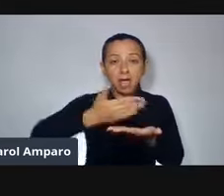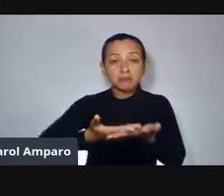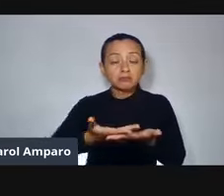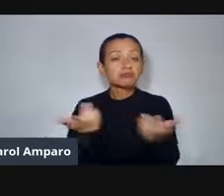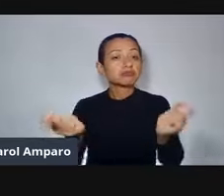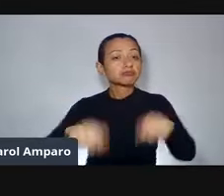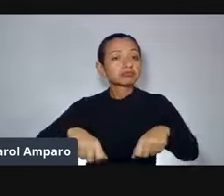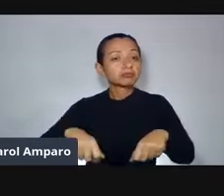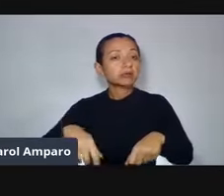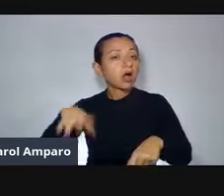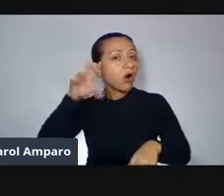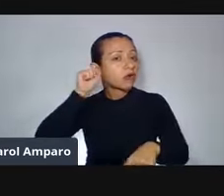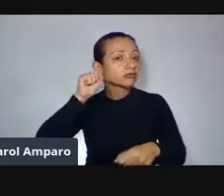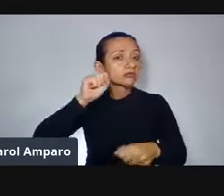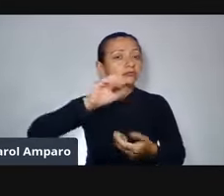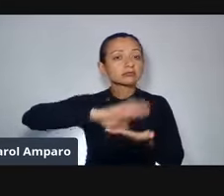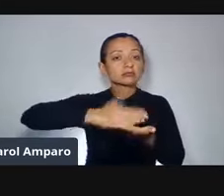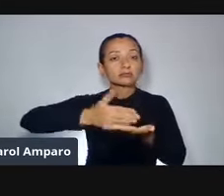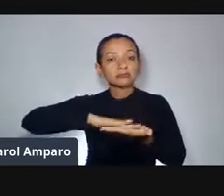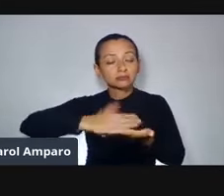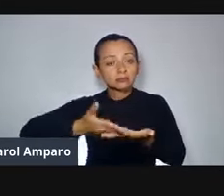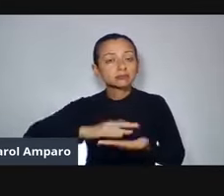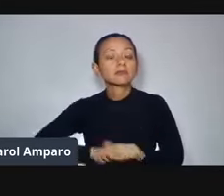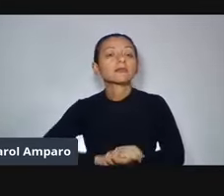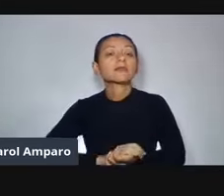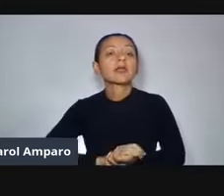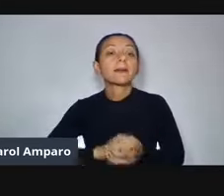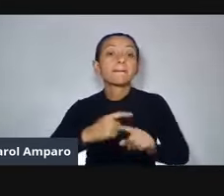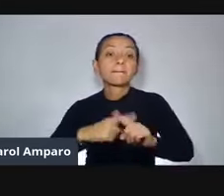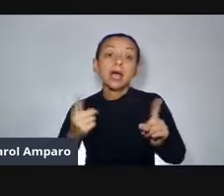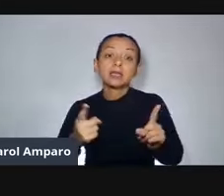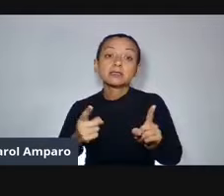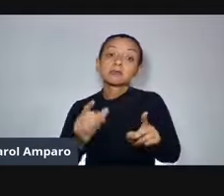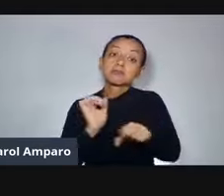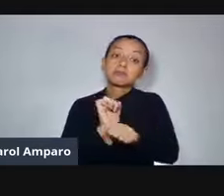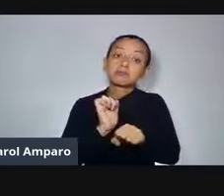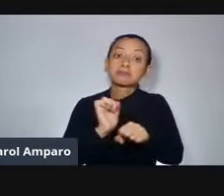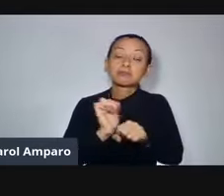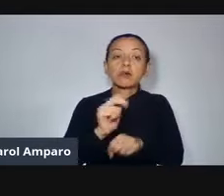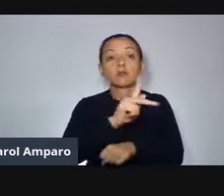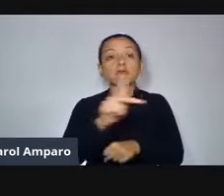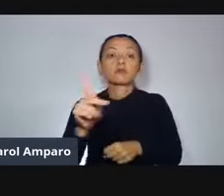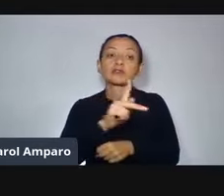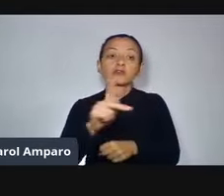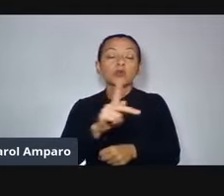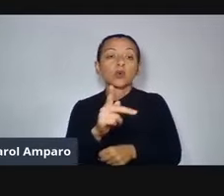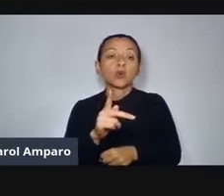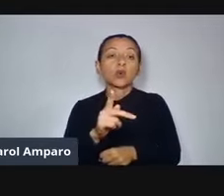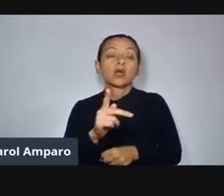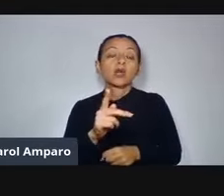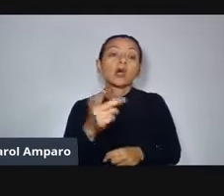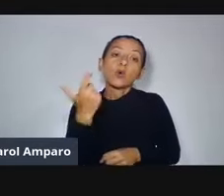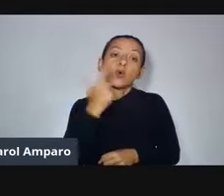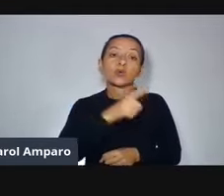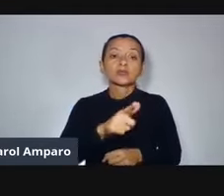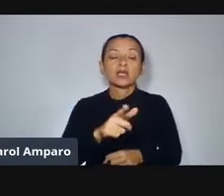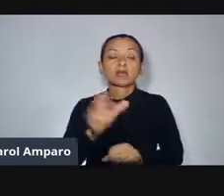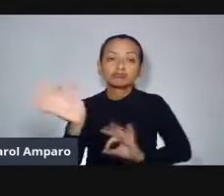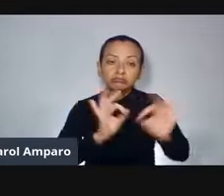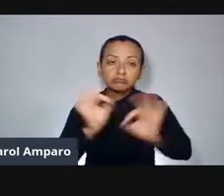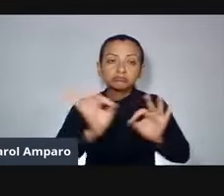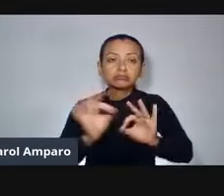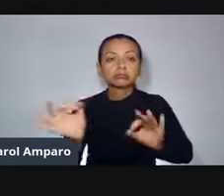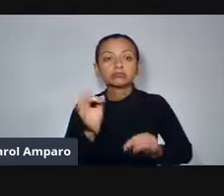tradução simultânea. Mas vamos ver se o mestre consegue restabelecer esse sinal aí da